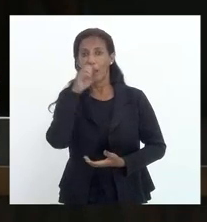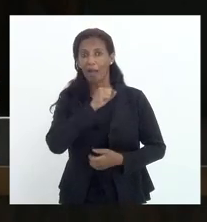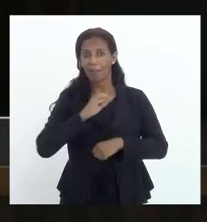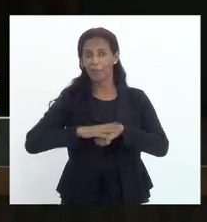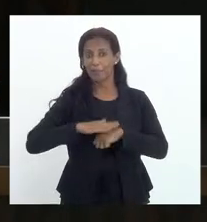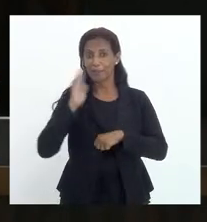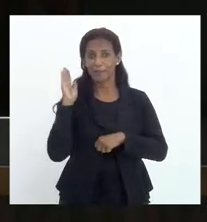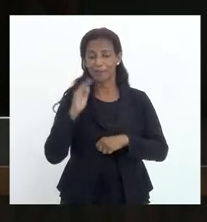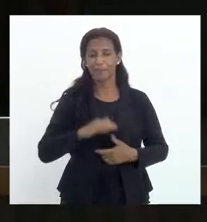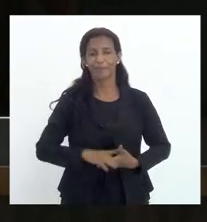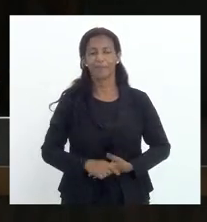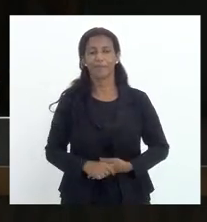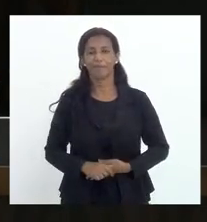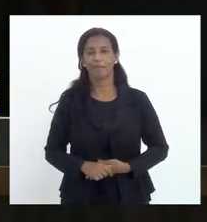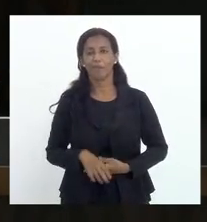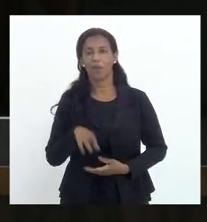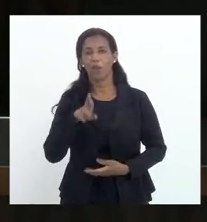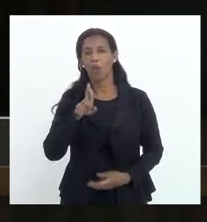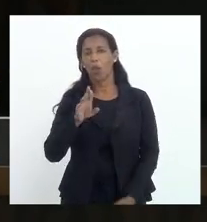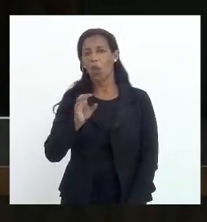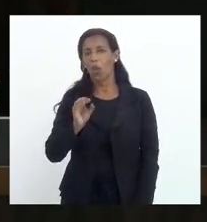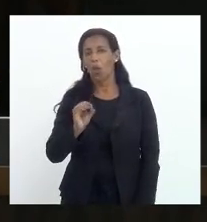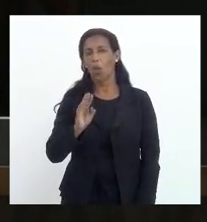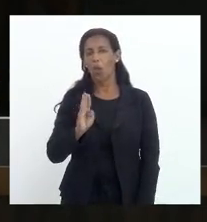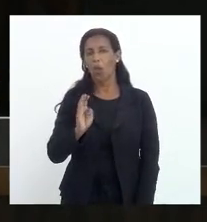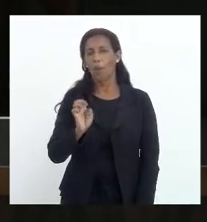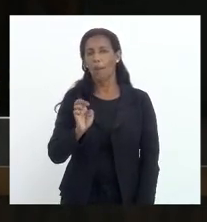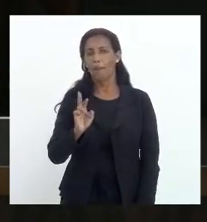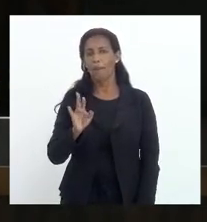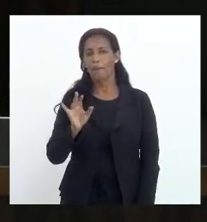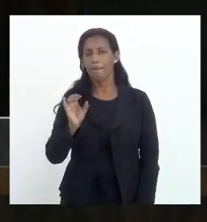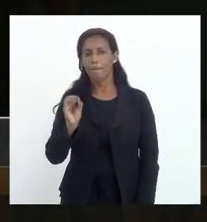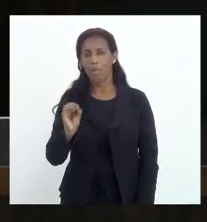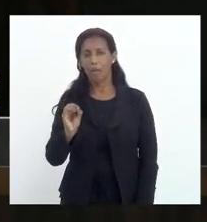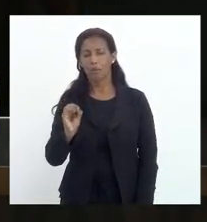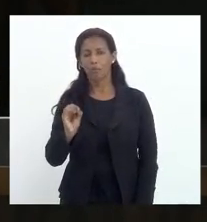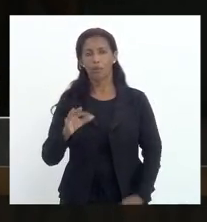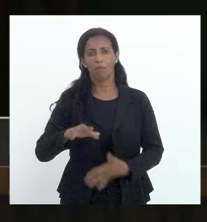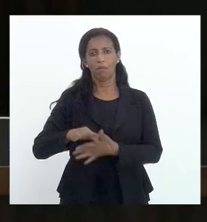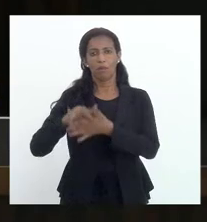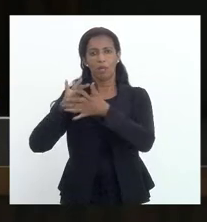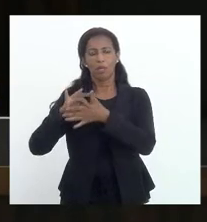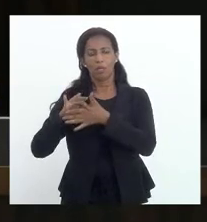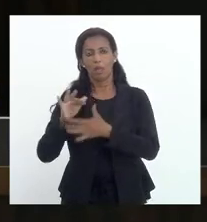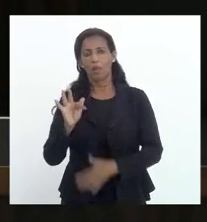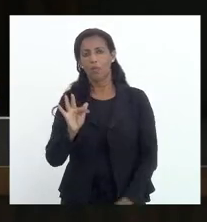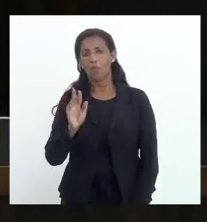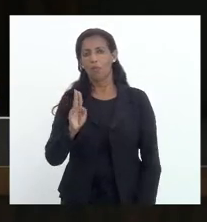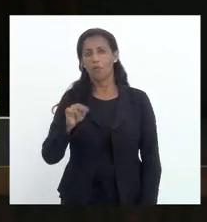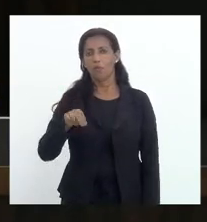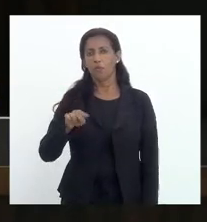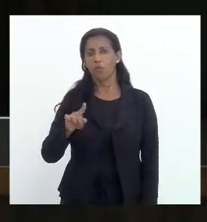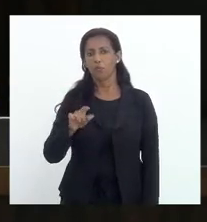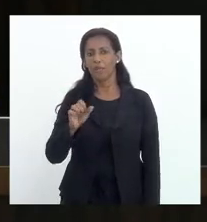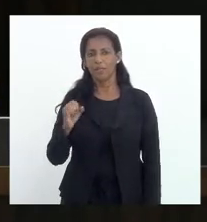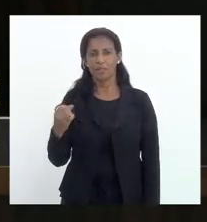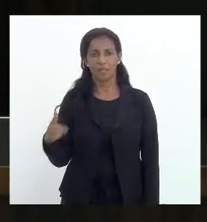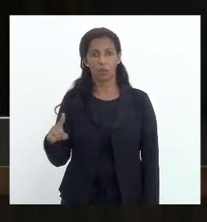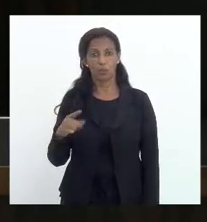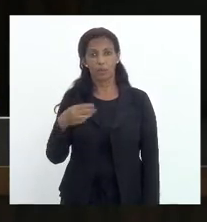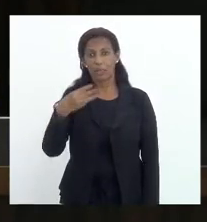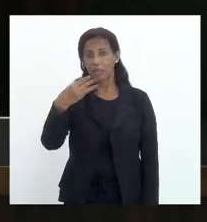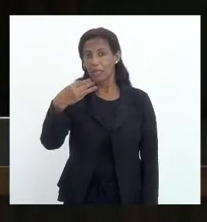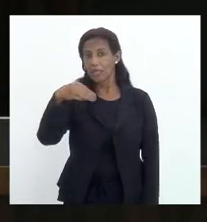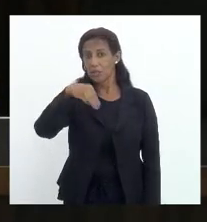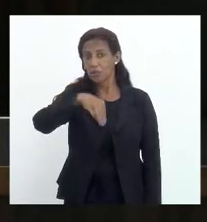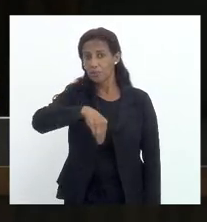mais, o senhor Roberto Carlos, representante das fundações. O senhor dispõe de 3 minutos